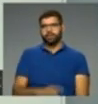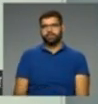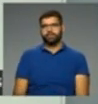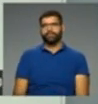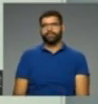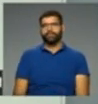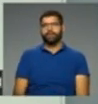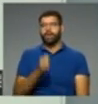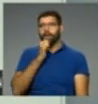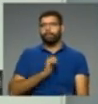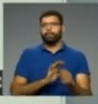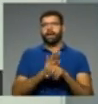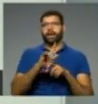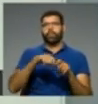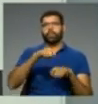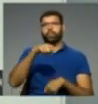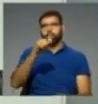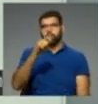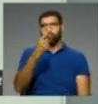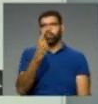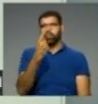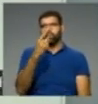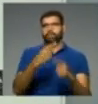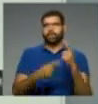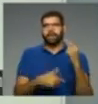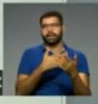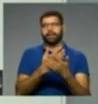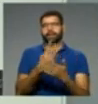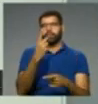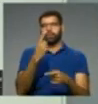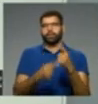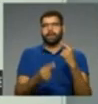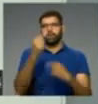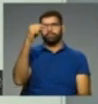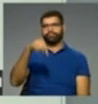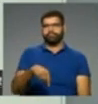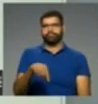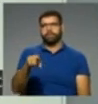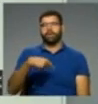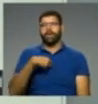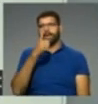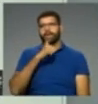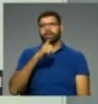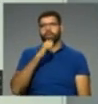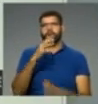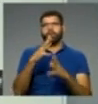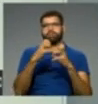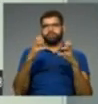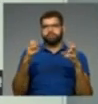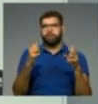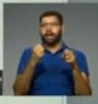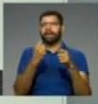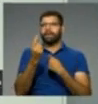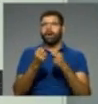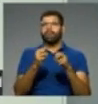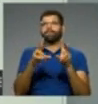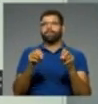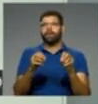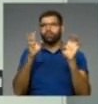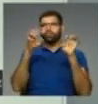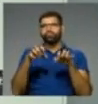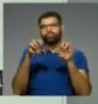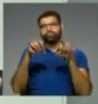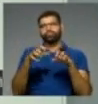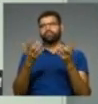do arquipélago temos ondas de norte, 1,5 a 2,5 metros. Nos Açores, nebulosidade a alternar com boas abertas, alguns aguaceiros